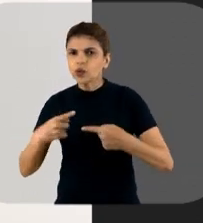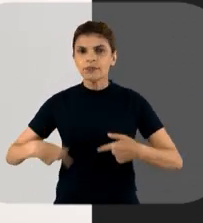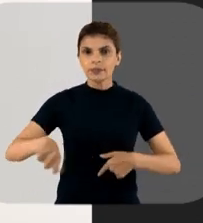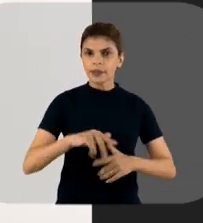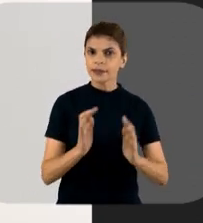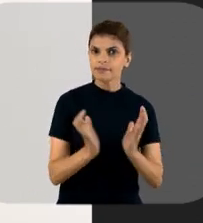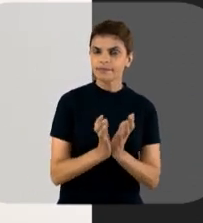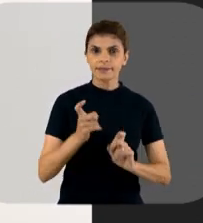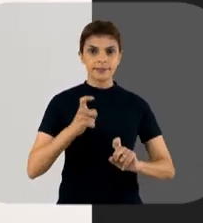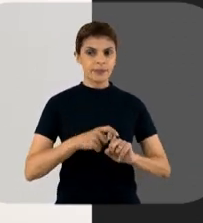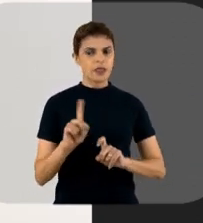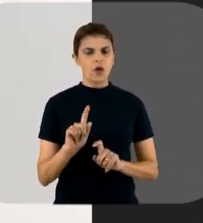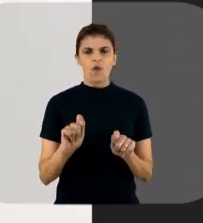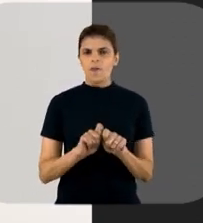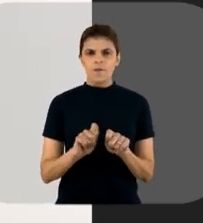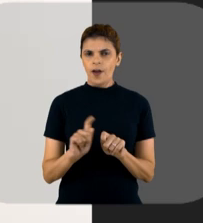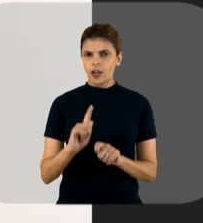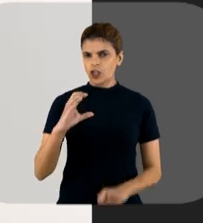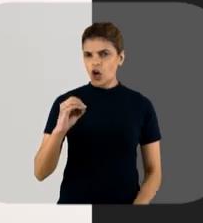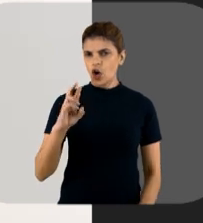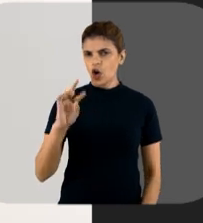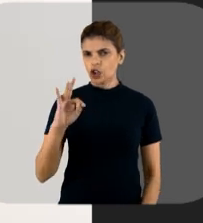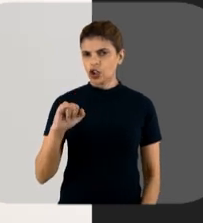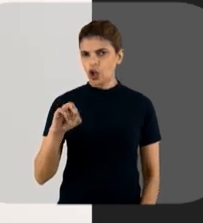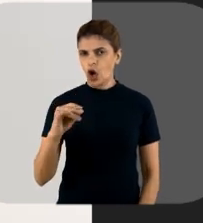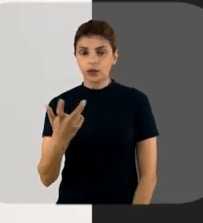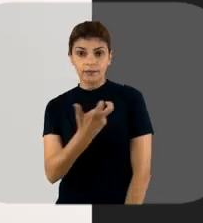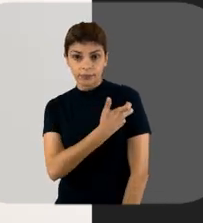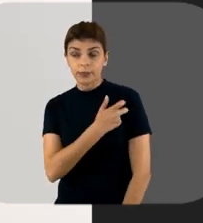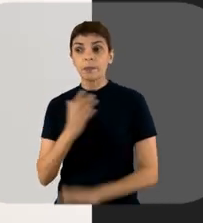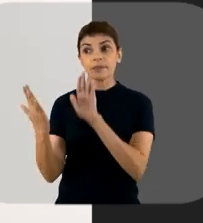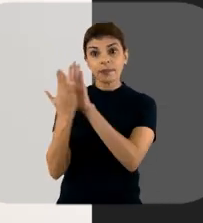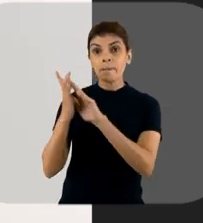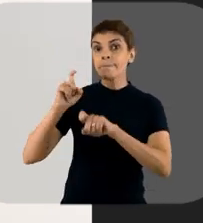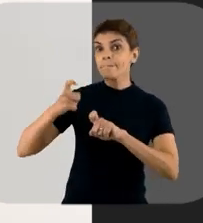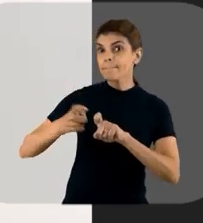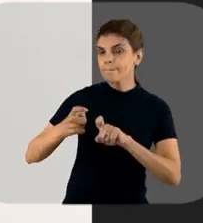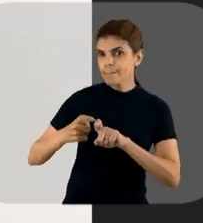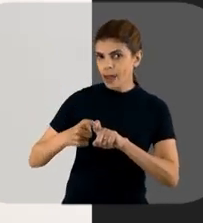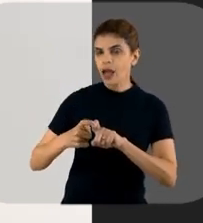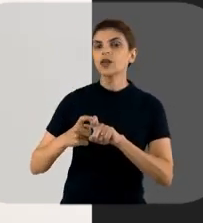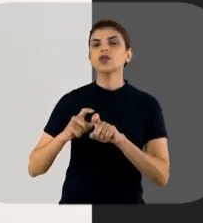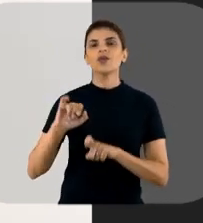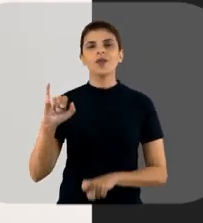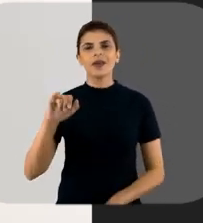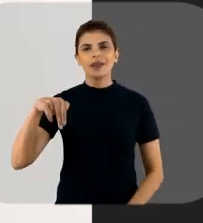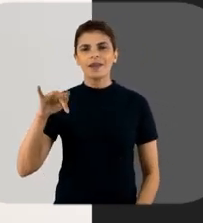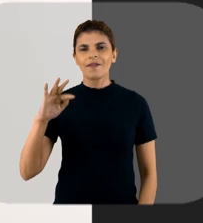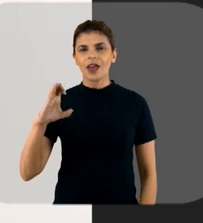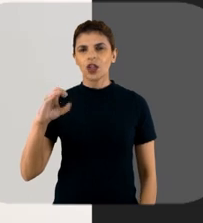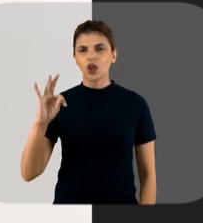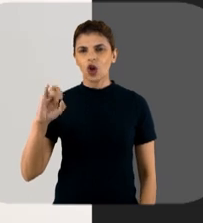deve discutir essa conduta de não fazer com o infectologista que estiver